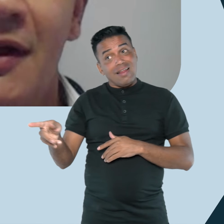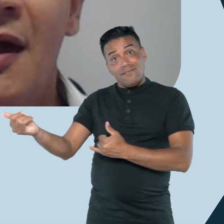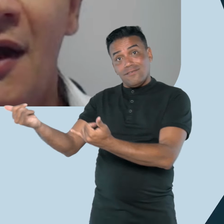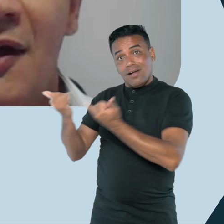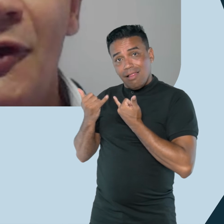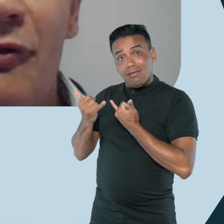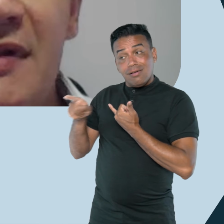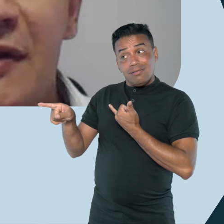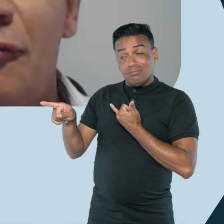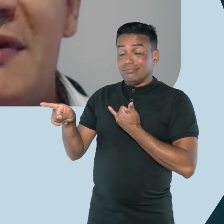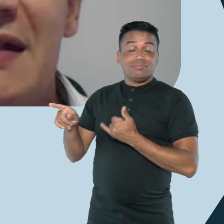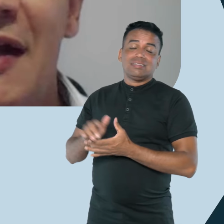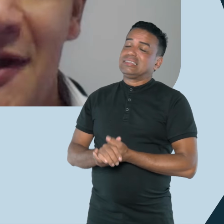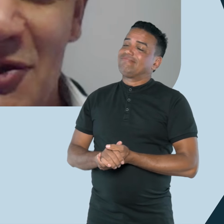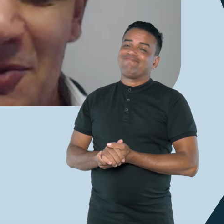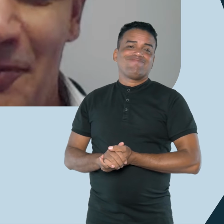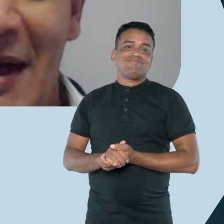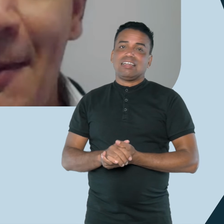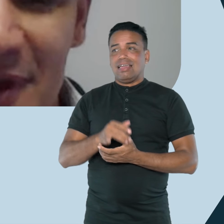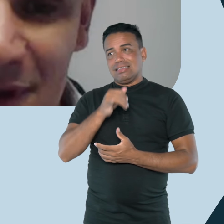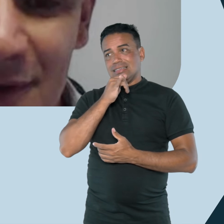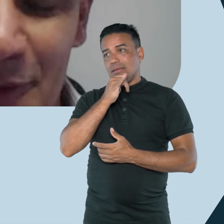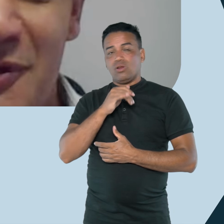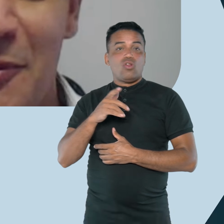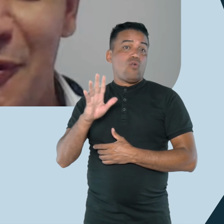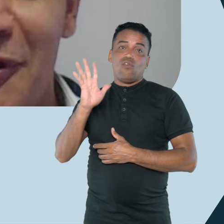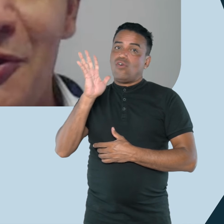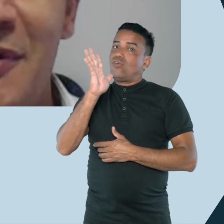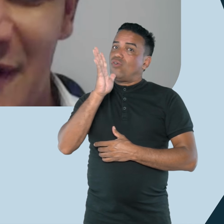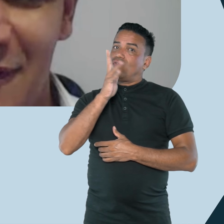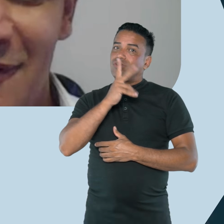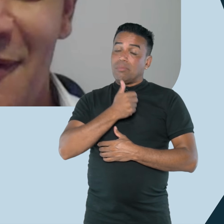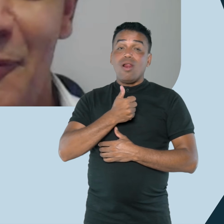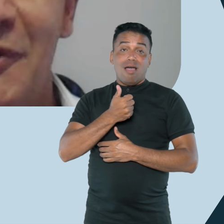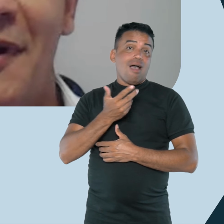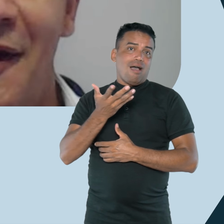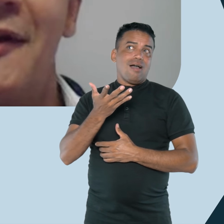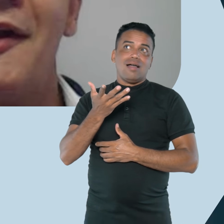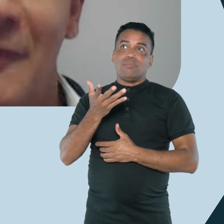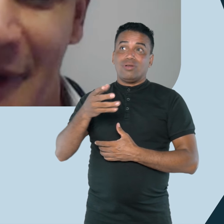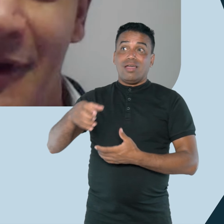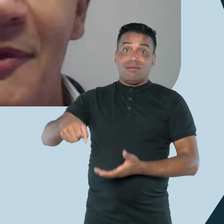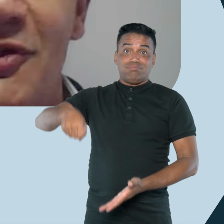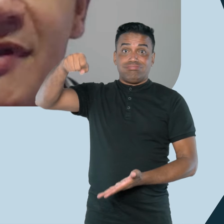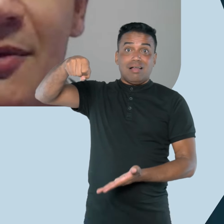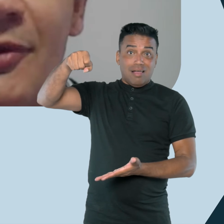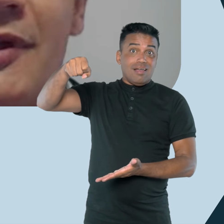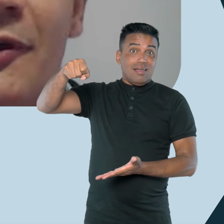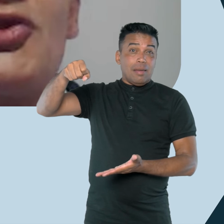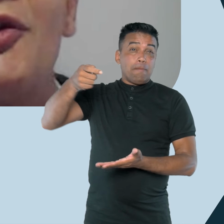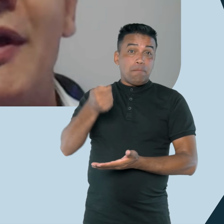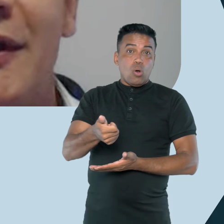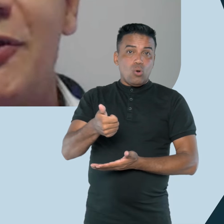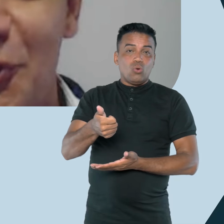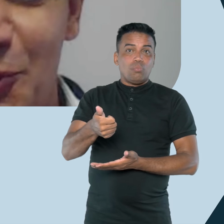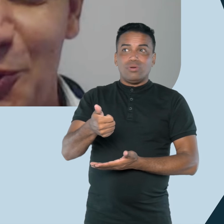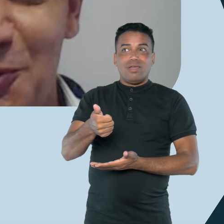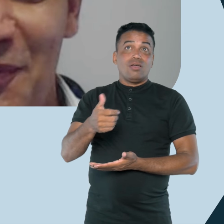assim, ela não vai ser suficiente para mim, para os meus filhos, sim. E aí ela me disse, porque eu já